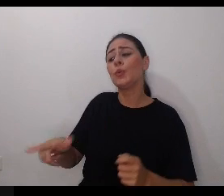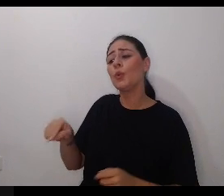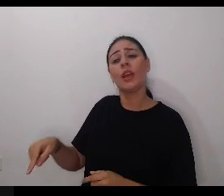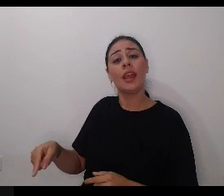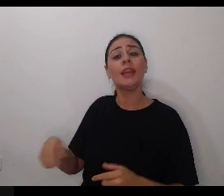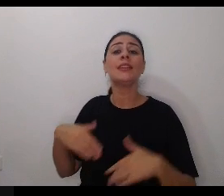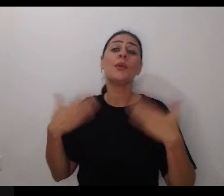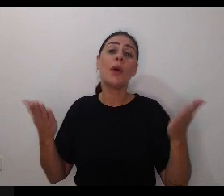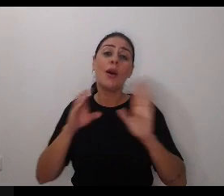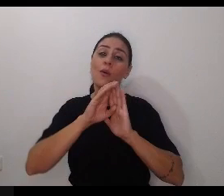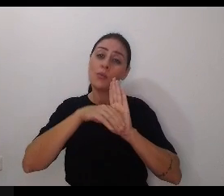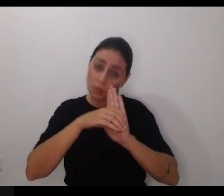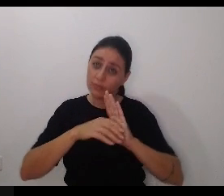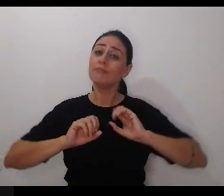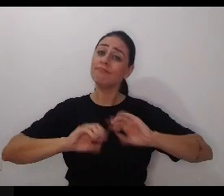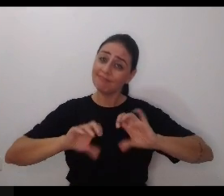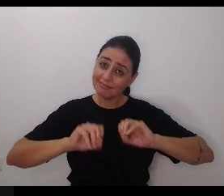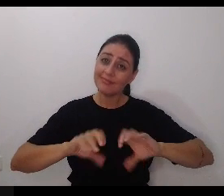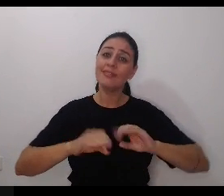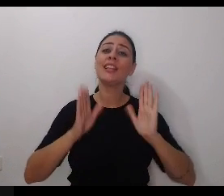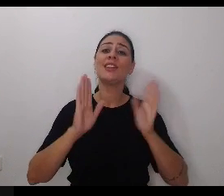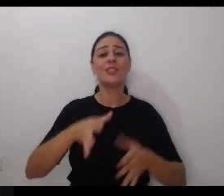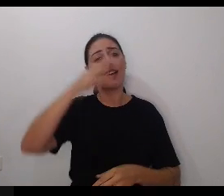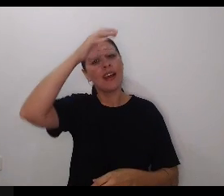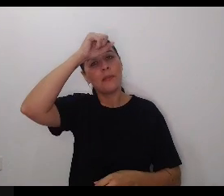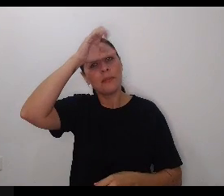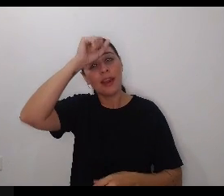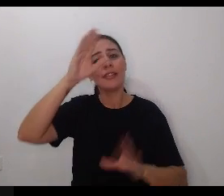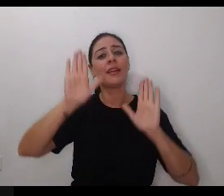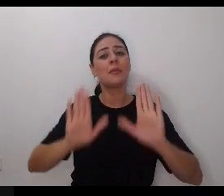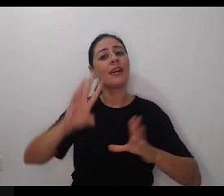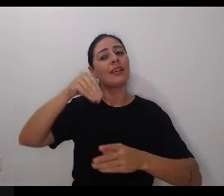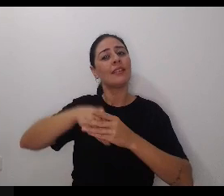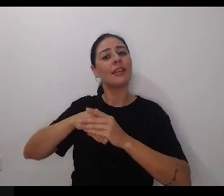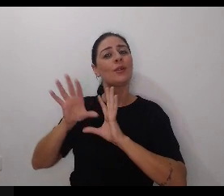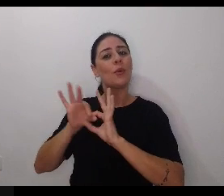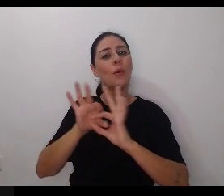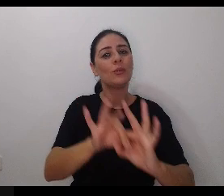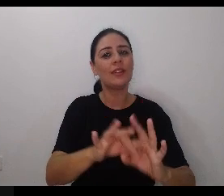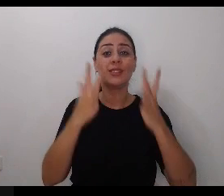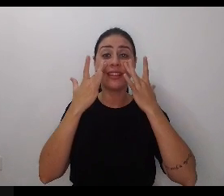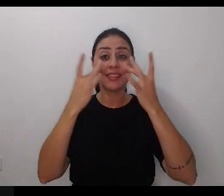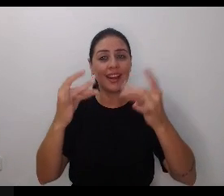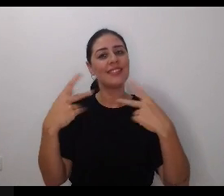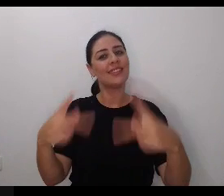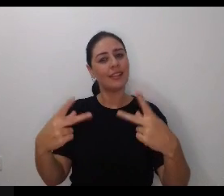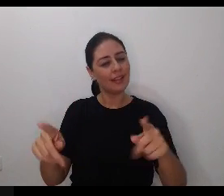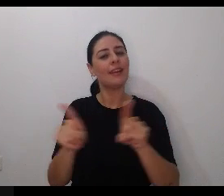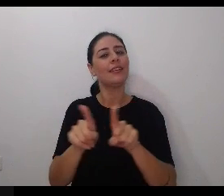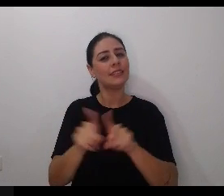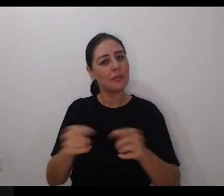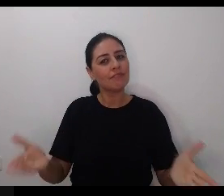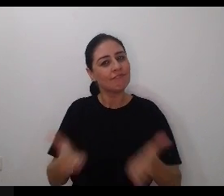o carrinho, né? Esse carrinho é maior do que esse, né? Você vai estar trabalhando com ela esse conceito que precisa ser trabalhado, esse